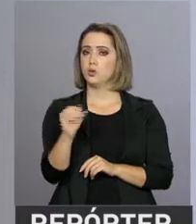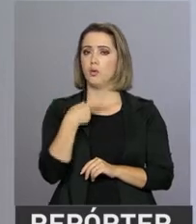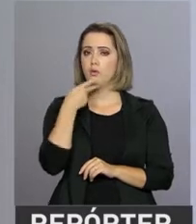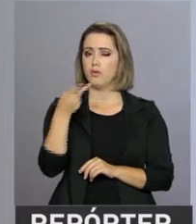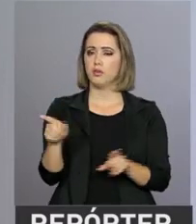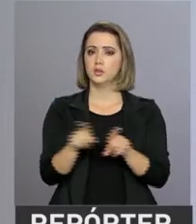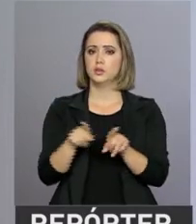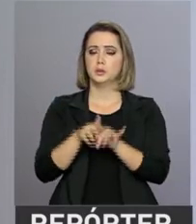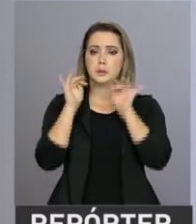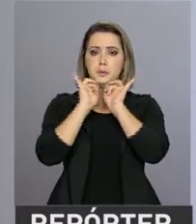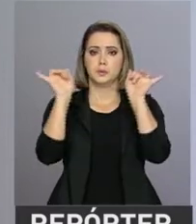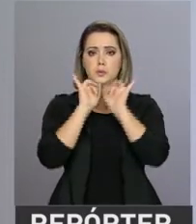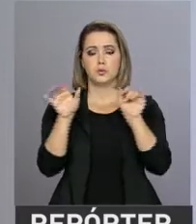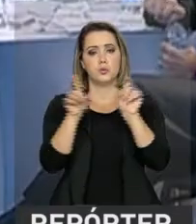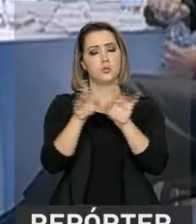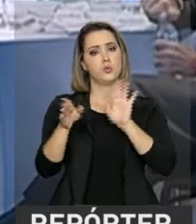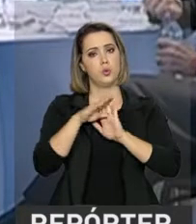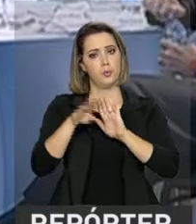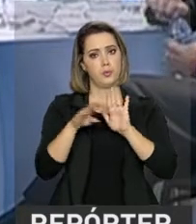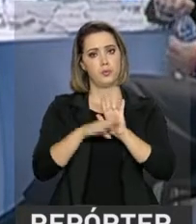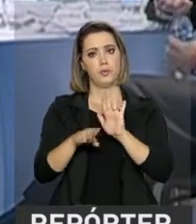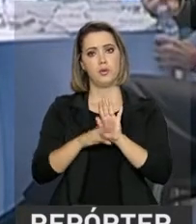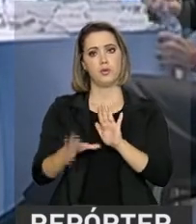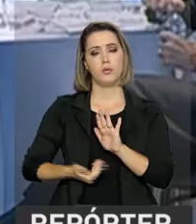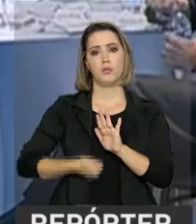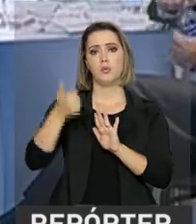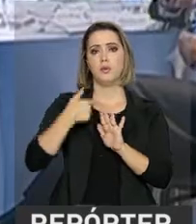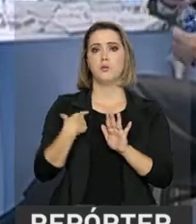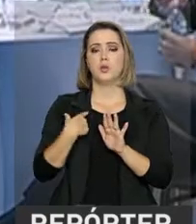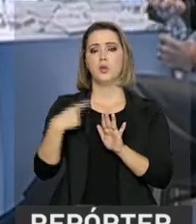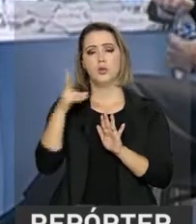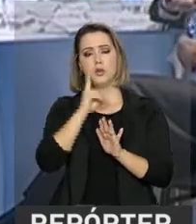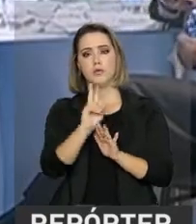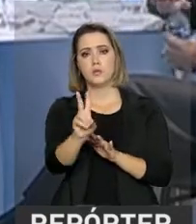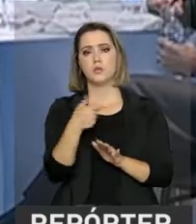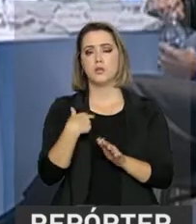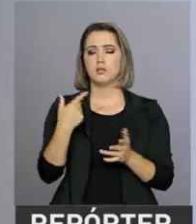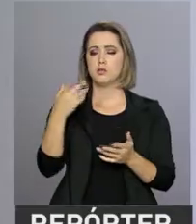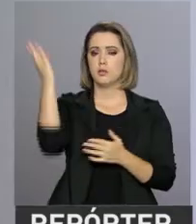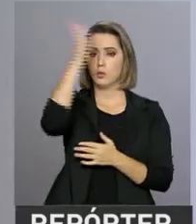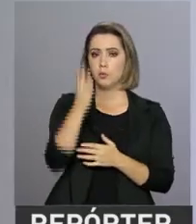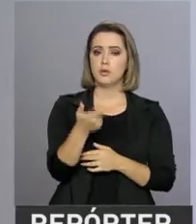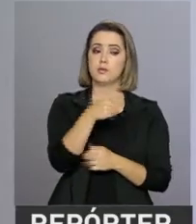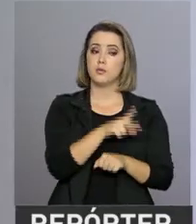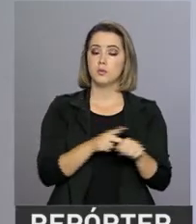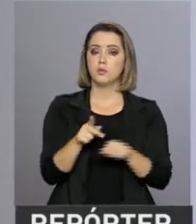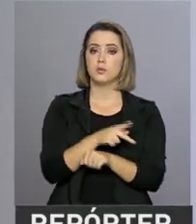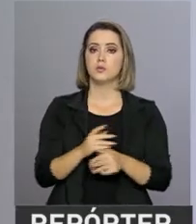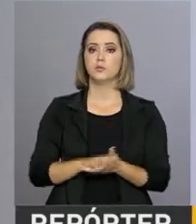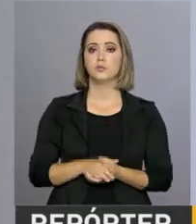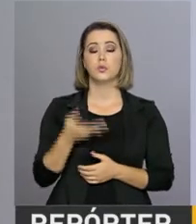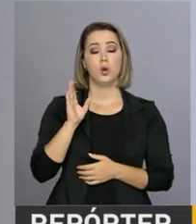o lançamento de um programa para promover a imagem da agropecuária brasileira no exterior. Nós lançaremos em